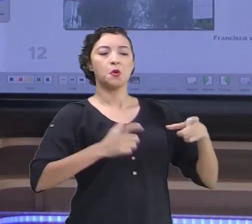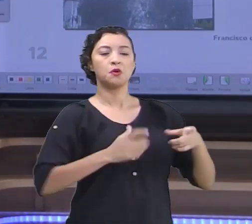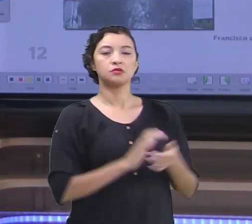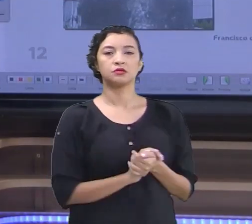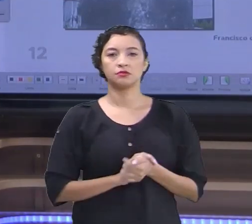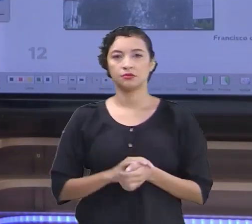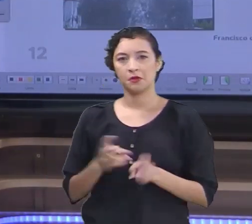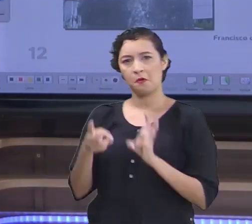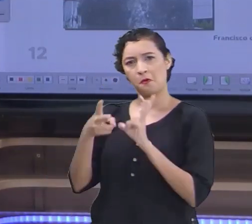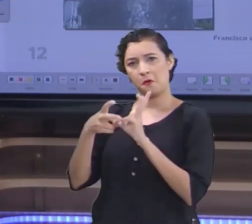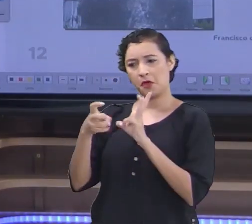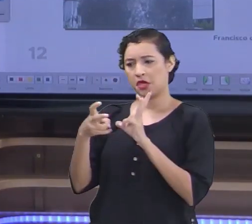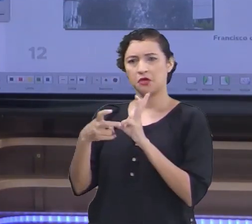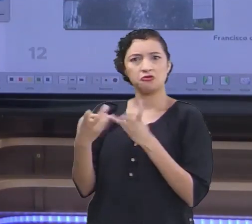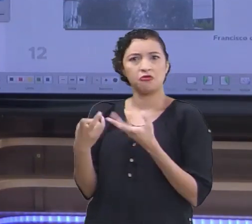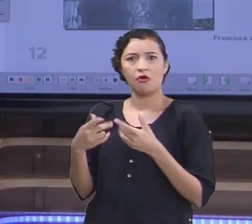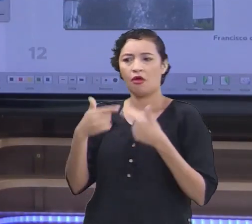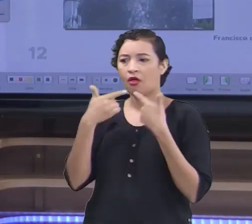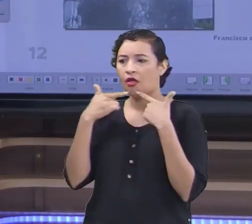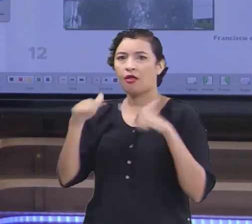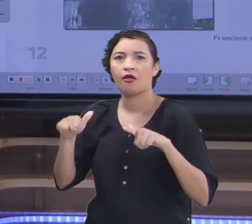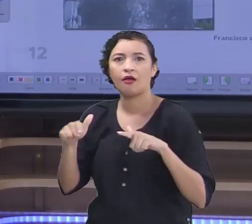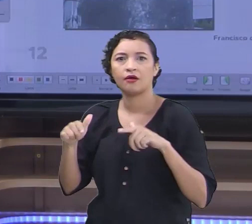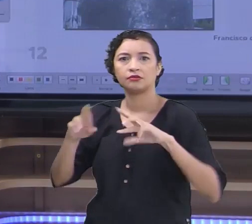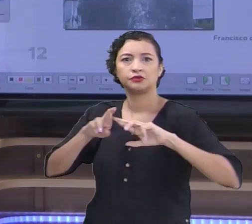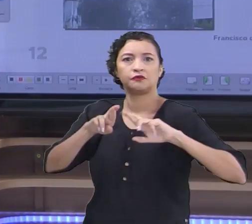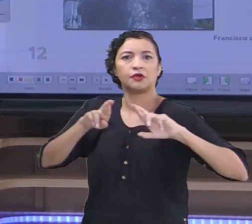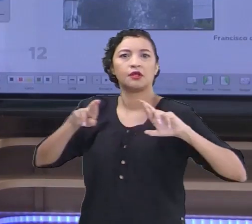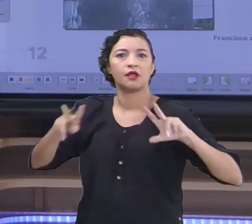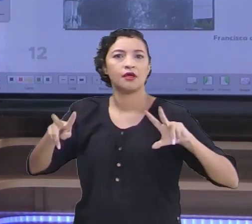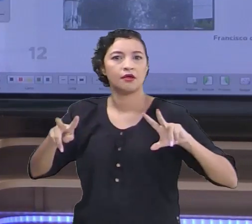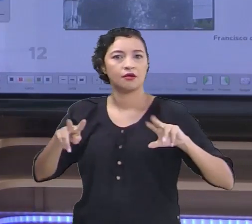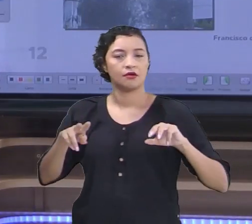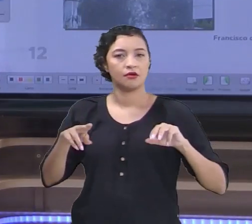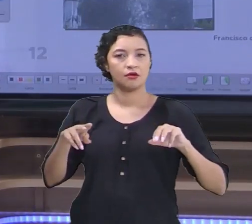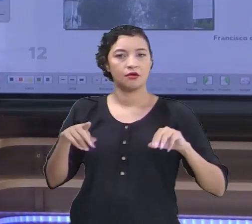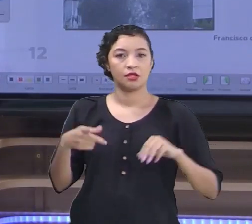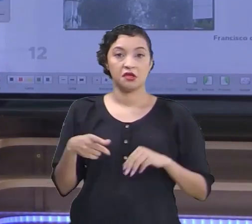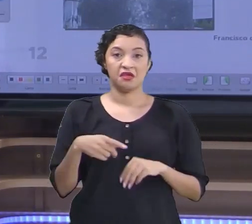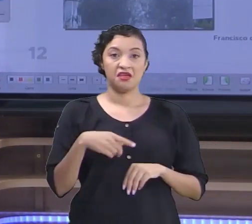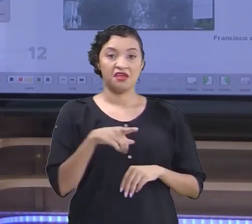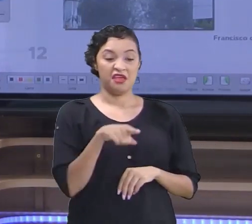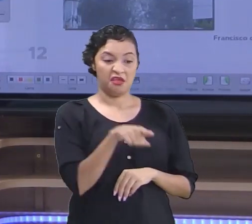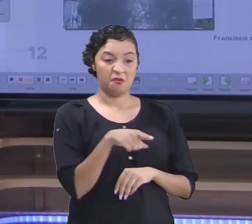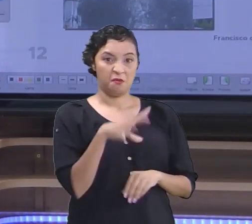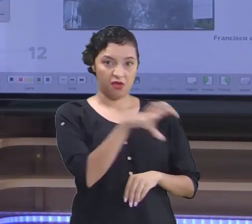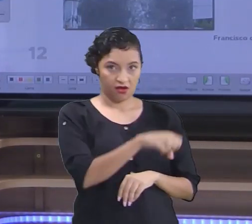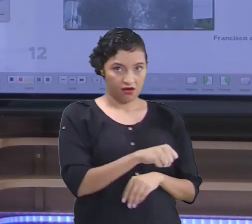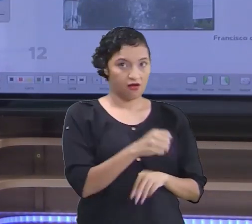não temos isso. Eles nem falavam a mesma língua. E aí o que eles faziam? Eles pegavam os índios aí.